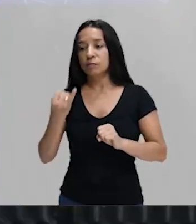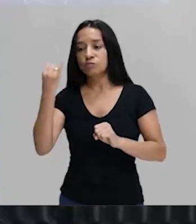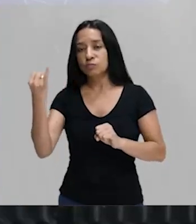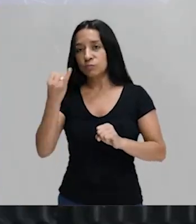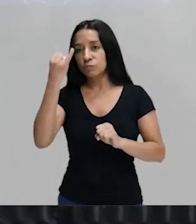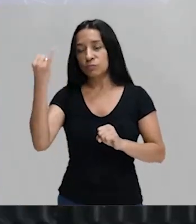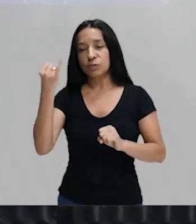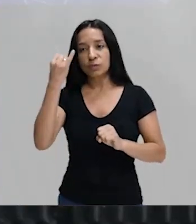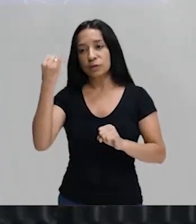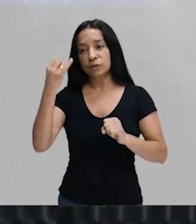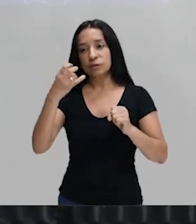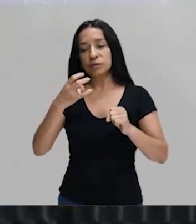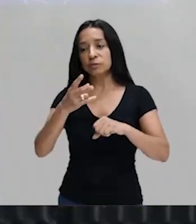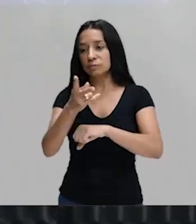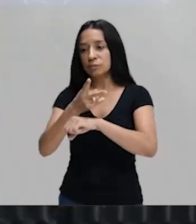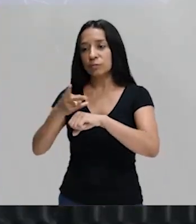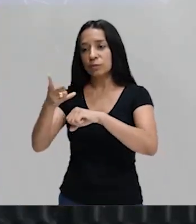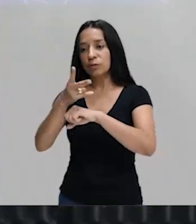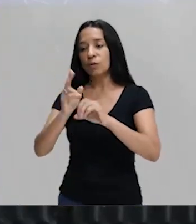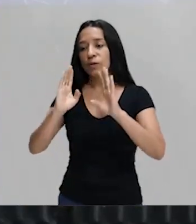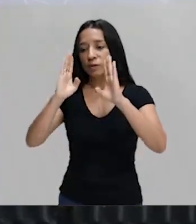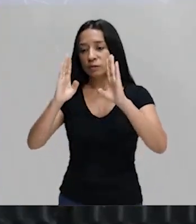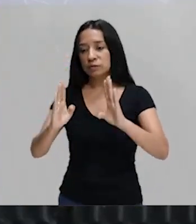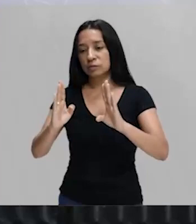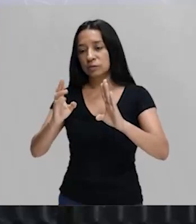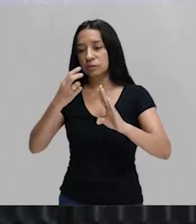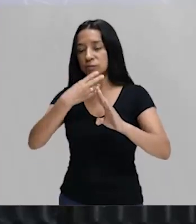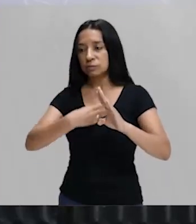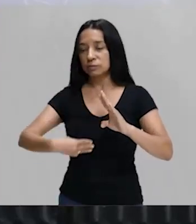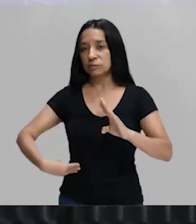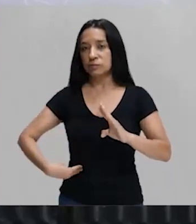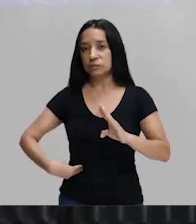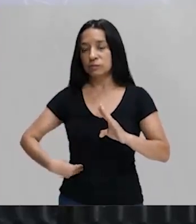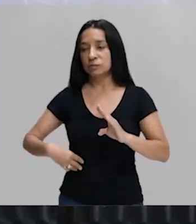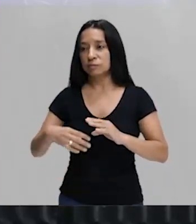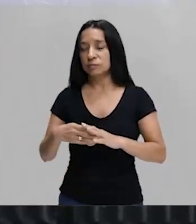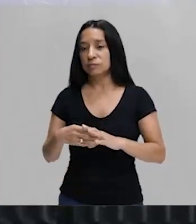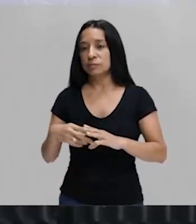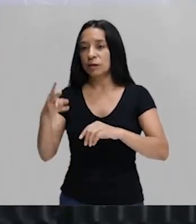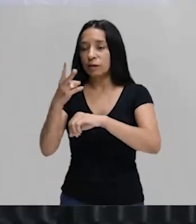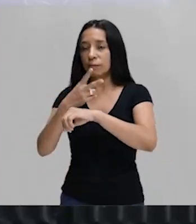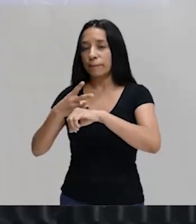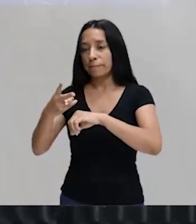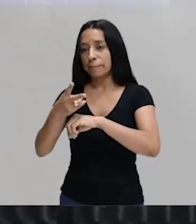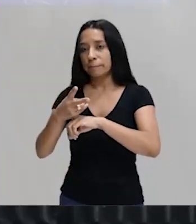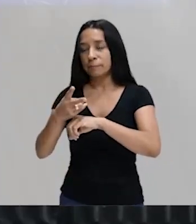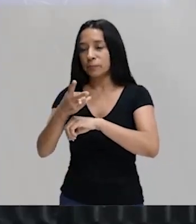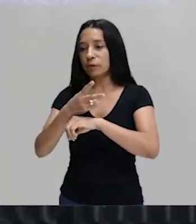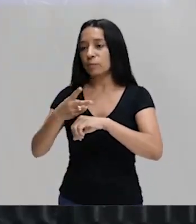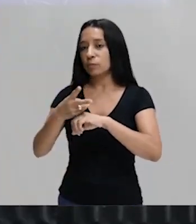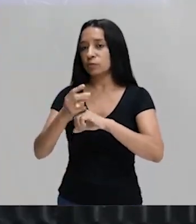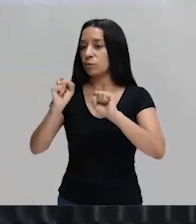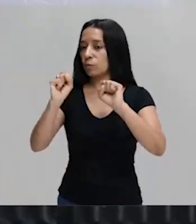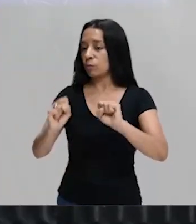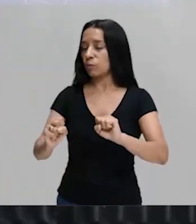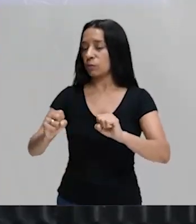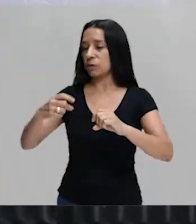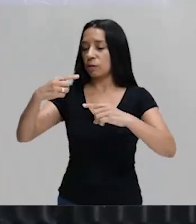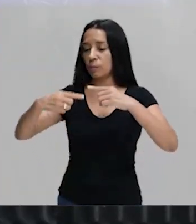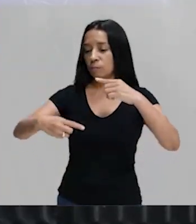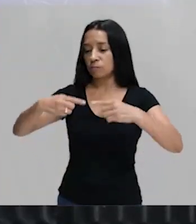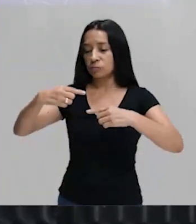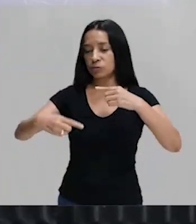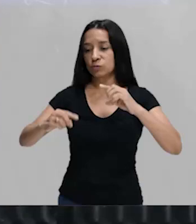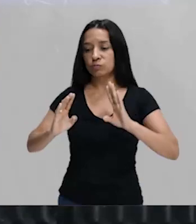nessa busca da centralização monárquica, nessa busca da centralização do seu poder político. Um outro